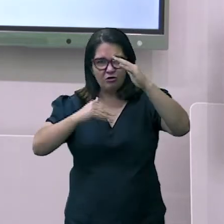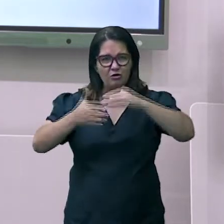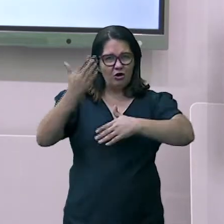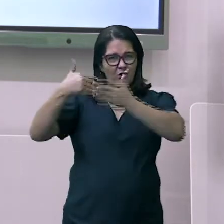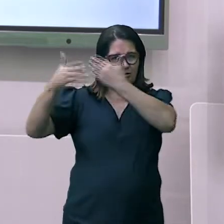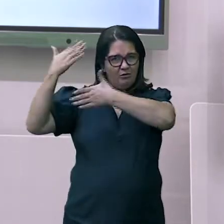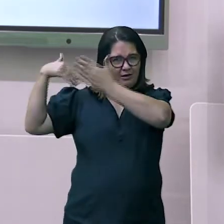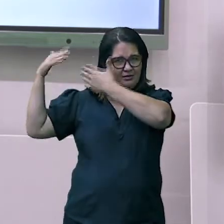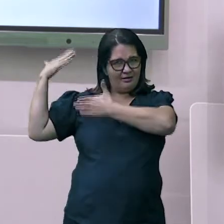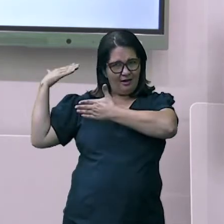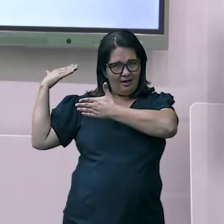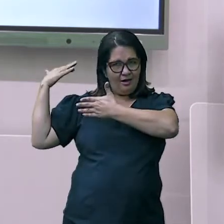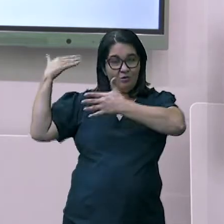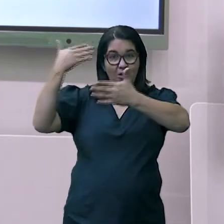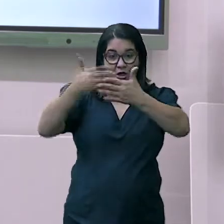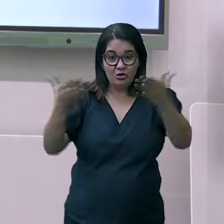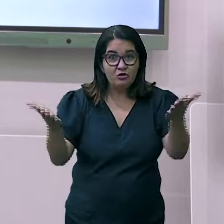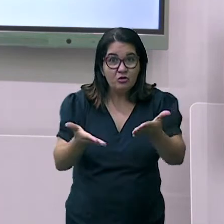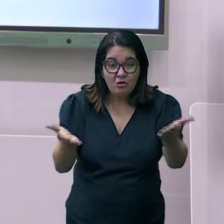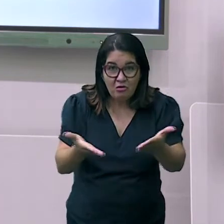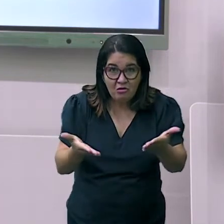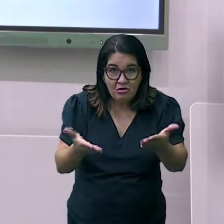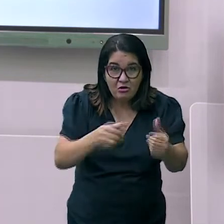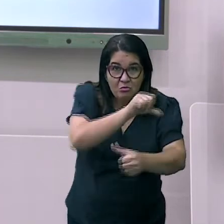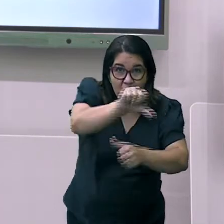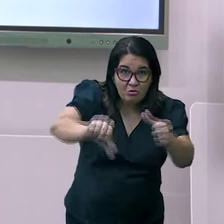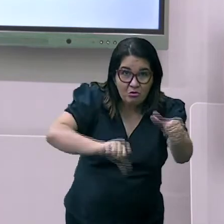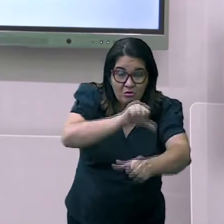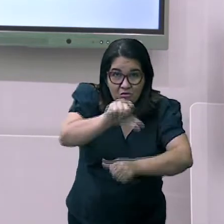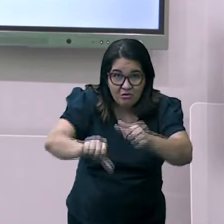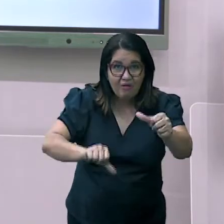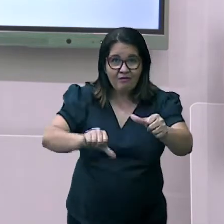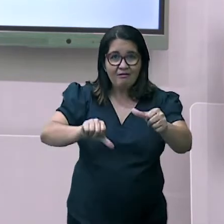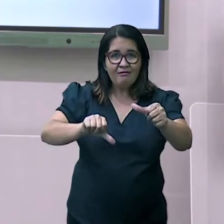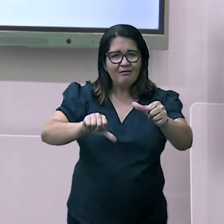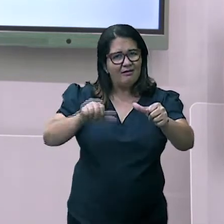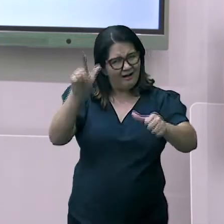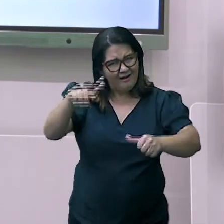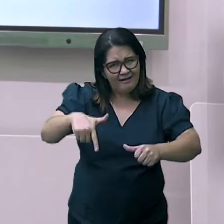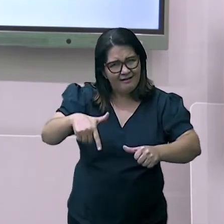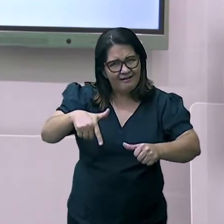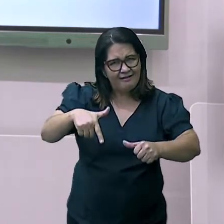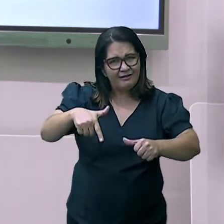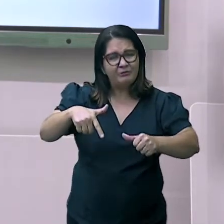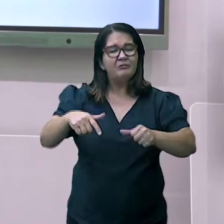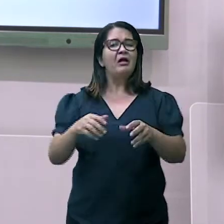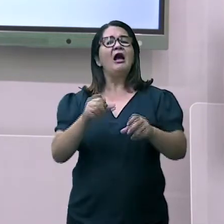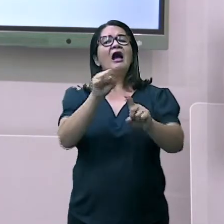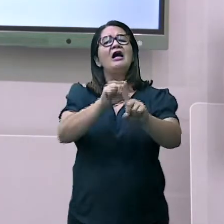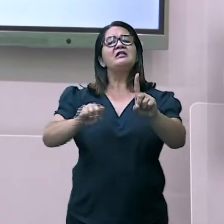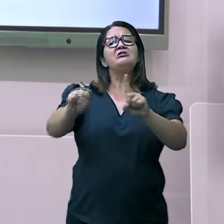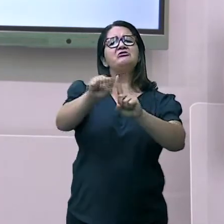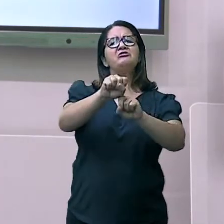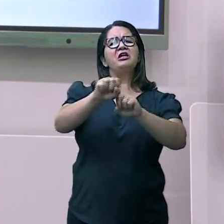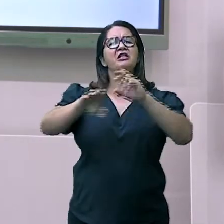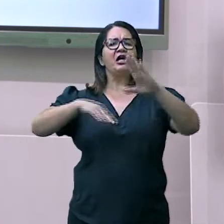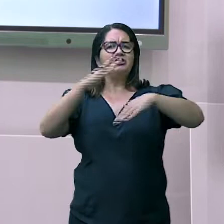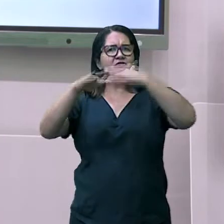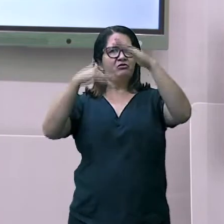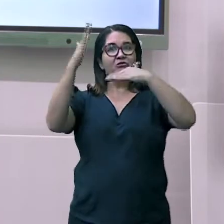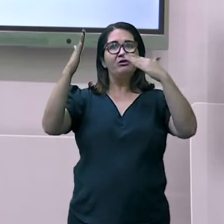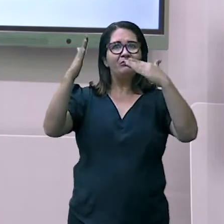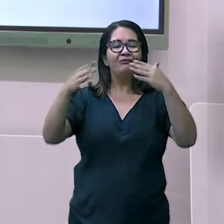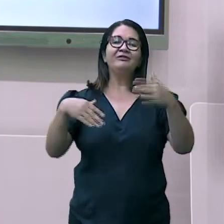agora? Será que a sociedade evoluiu de alguma forma? Vejamos essas e outras